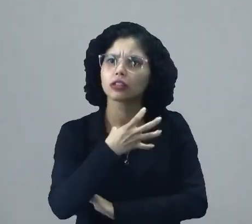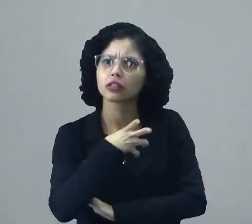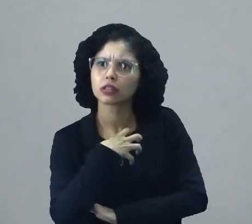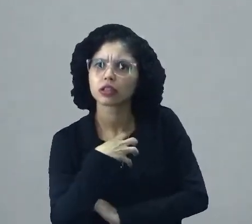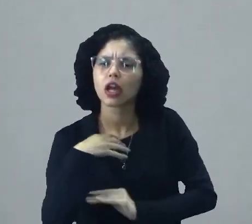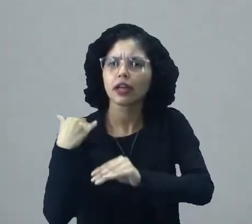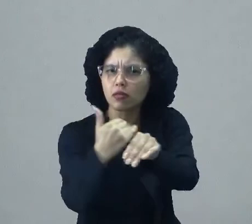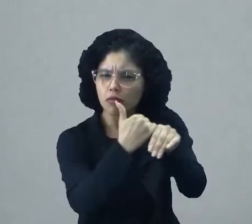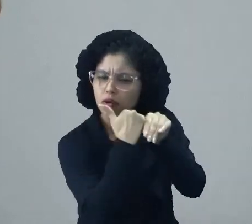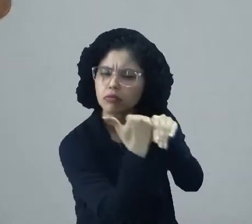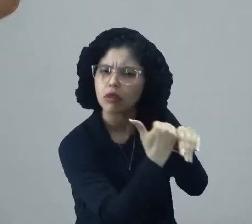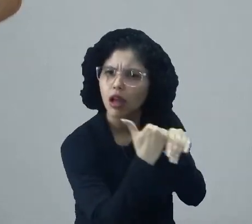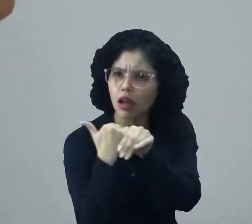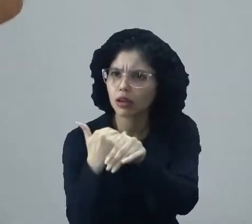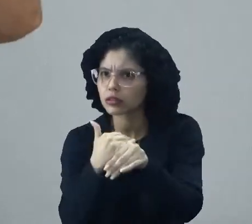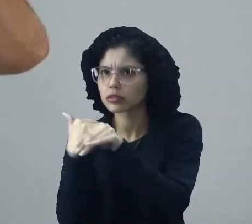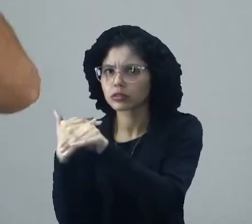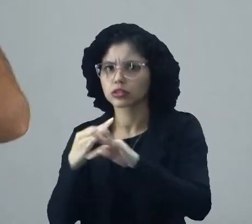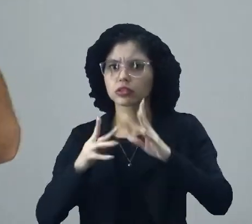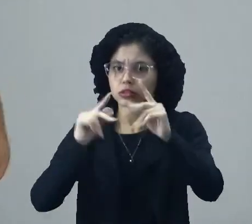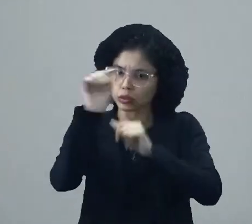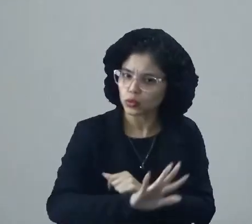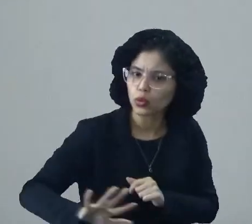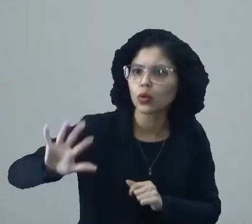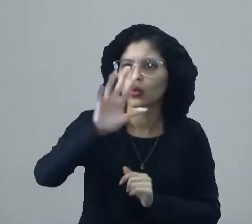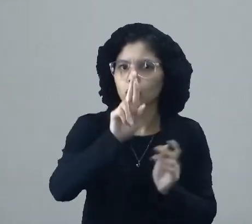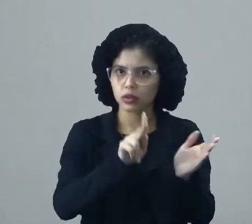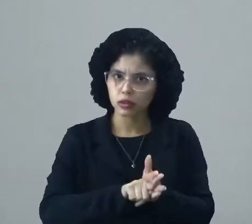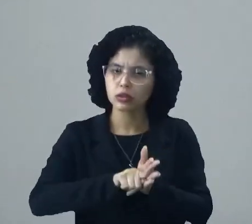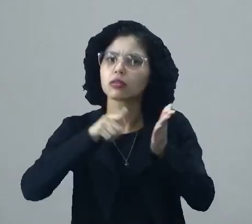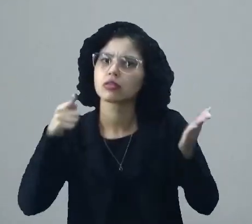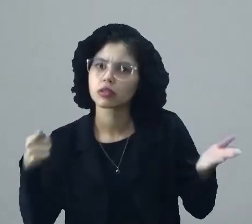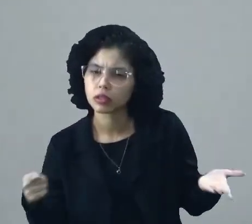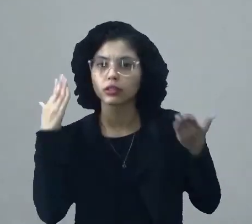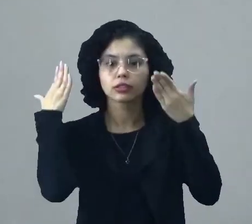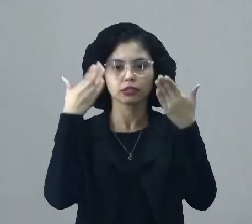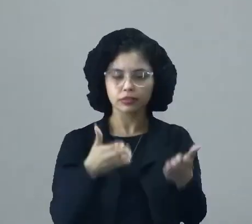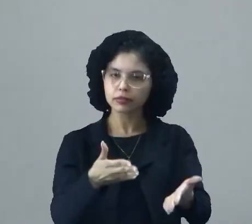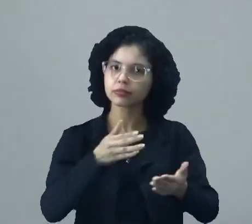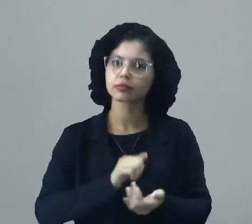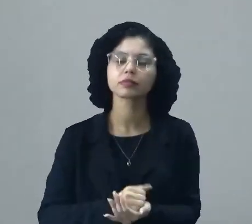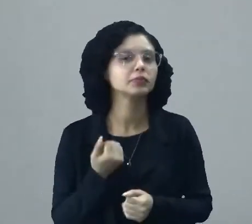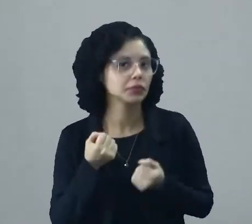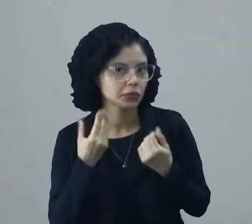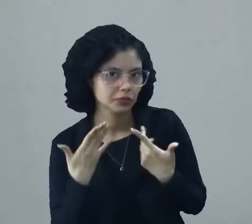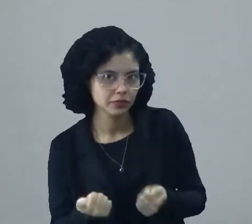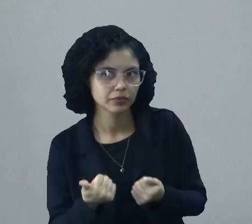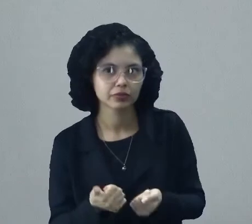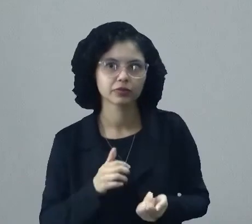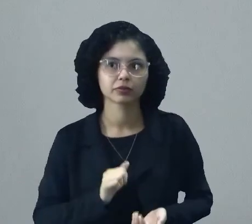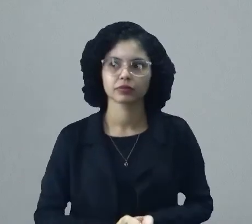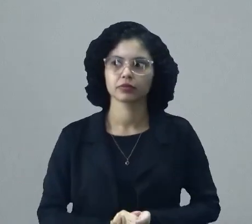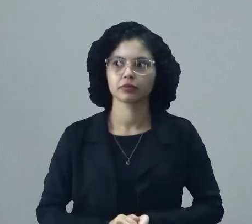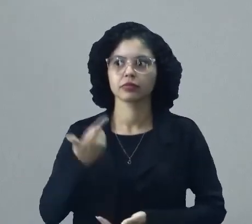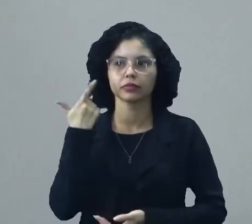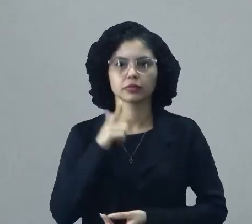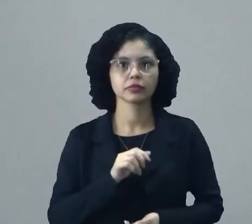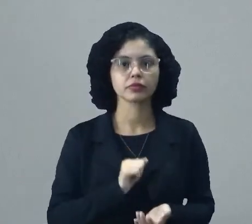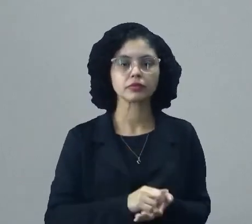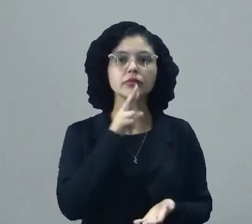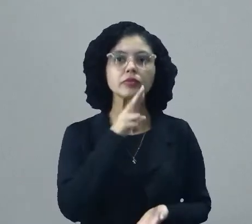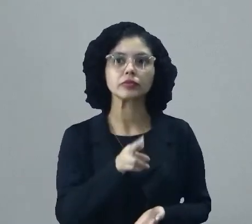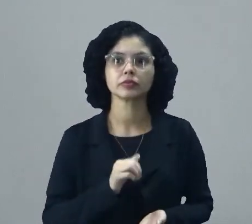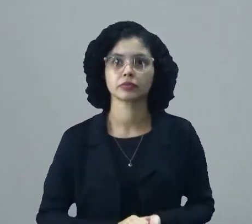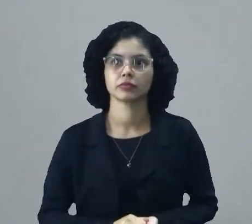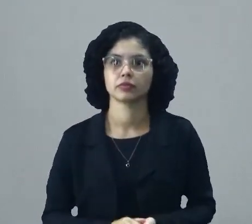sentido de igualdade, né? De todo mundo ali daquela revista vai ter esse direcionamento. Tranquilo? Então a gente consegue responder mais uma questão,